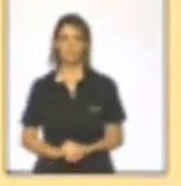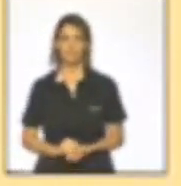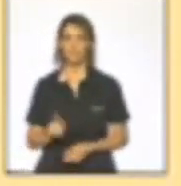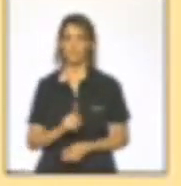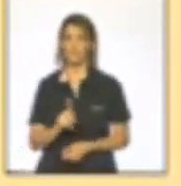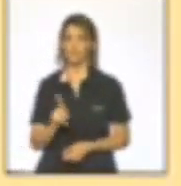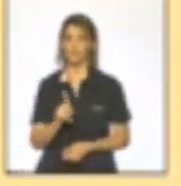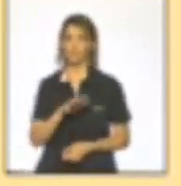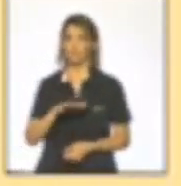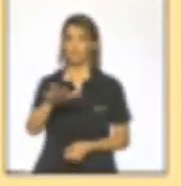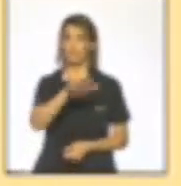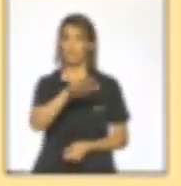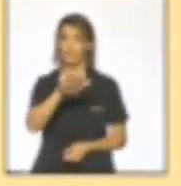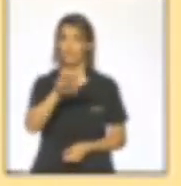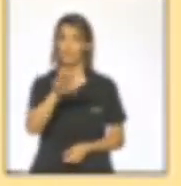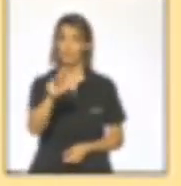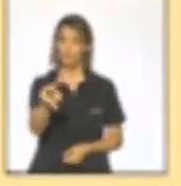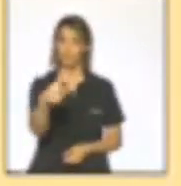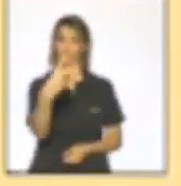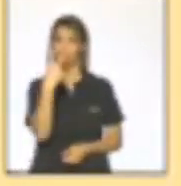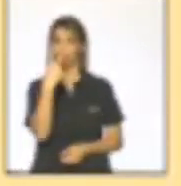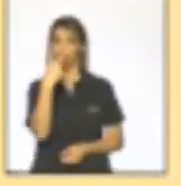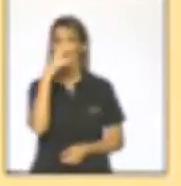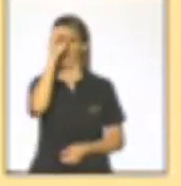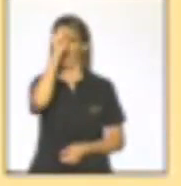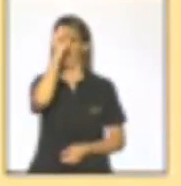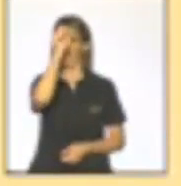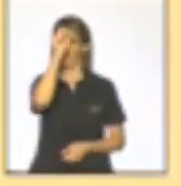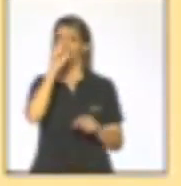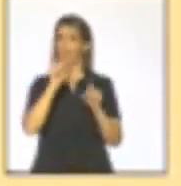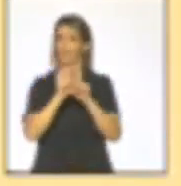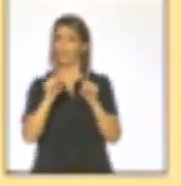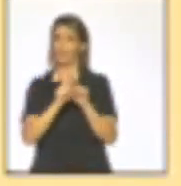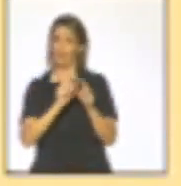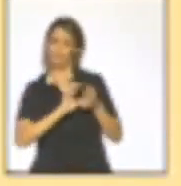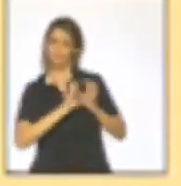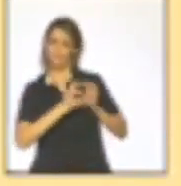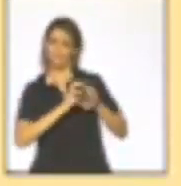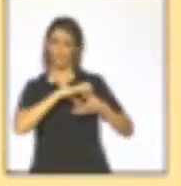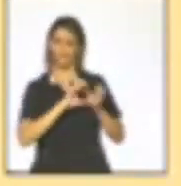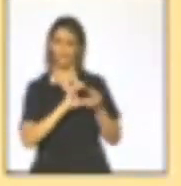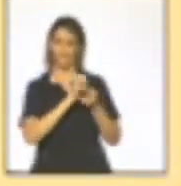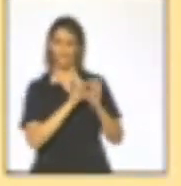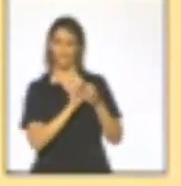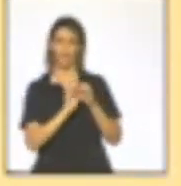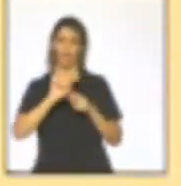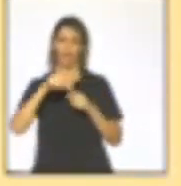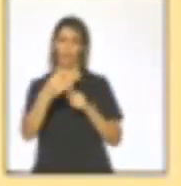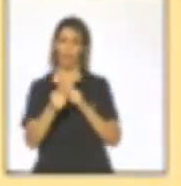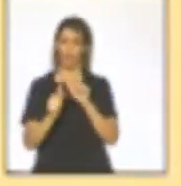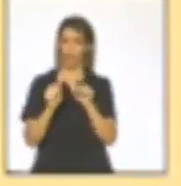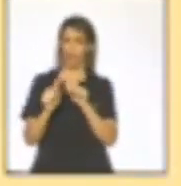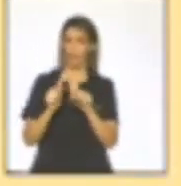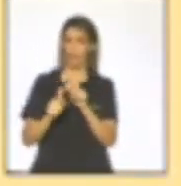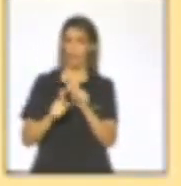Professores que estiverem assistindo, aprenda a montar o cubo mágico e depois dá para trabalhar com seus